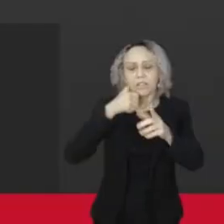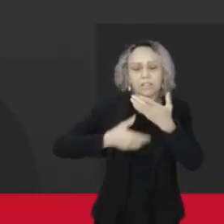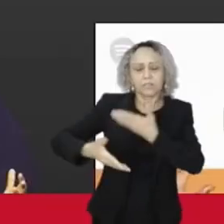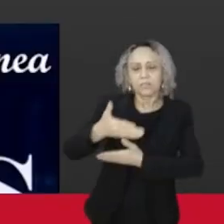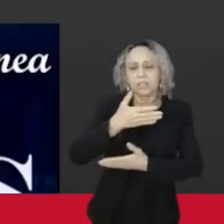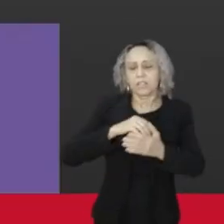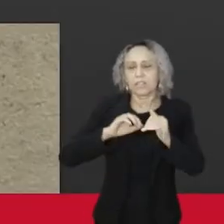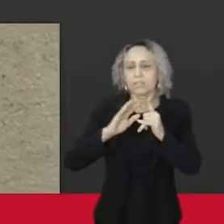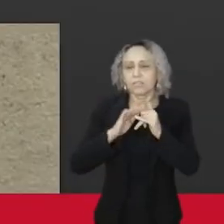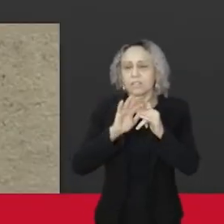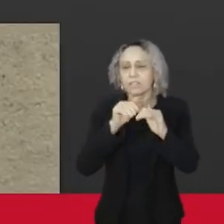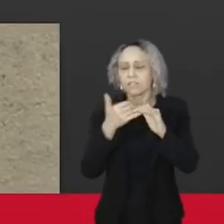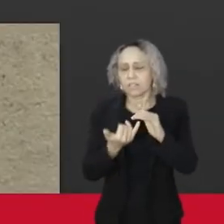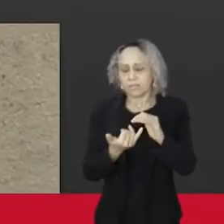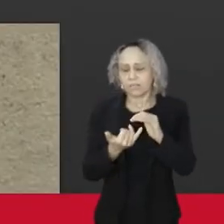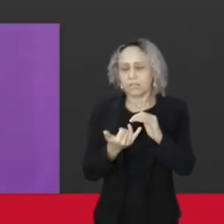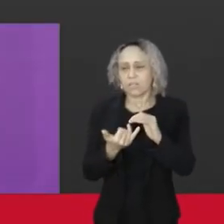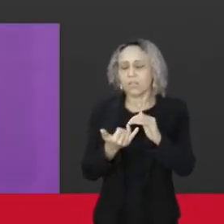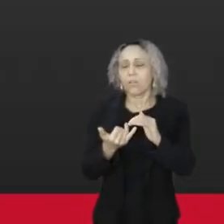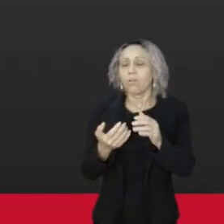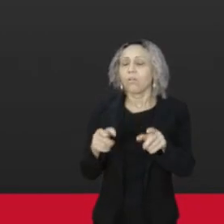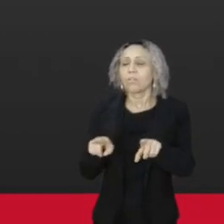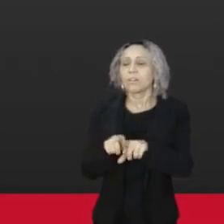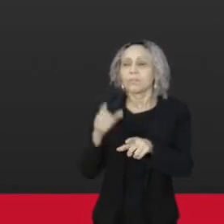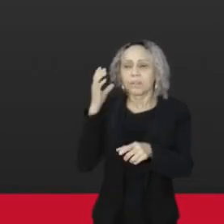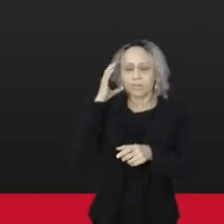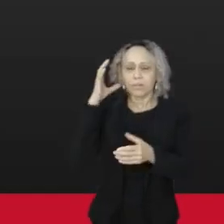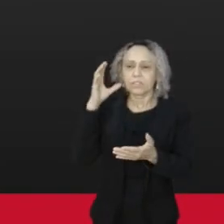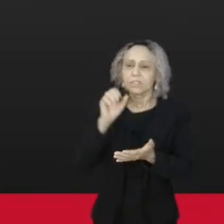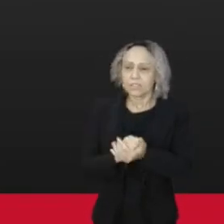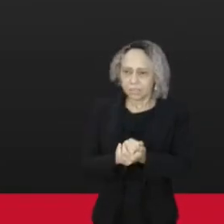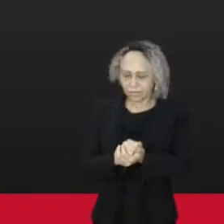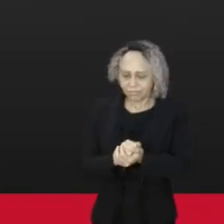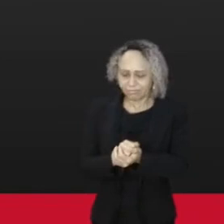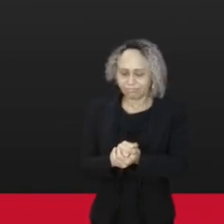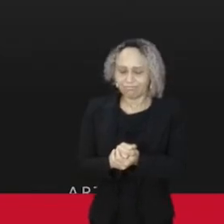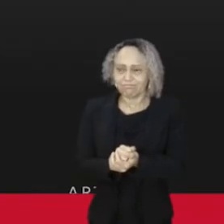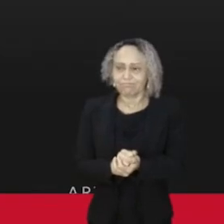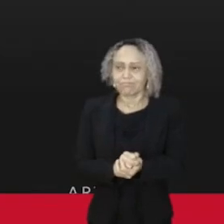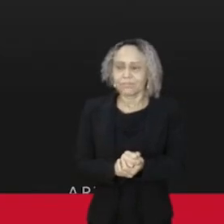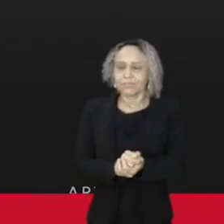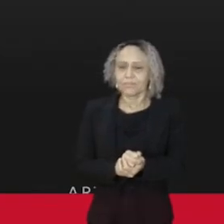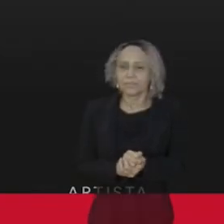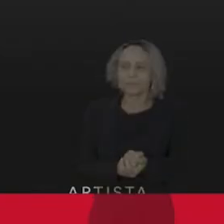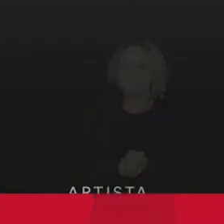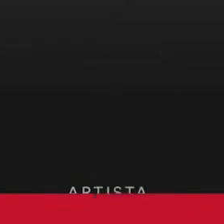da TVPT no YouTube ou em formato de podcast no Spotify.